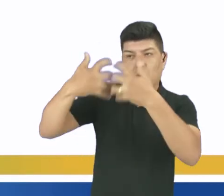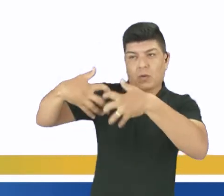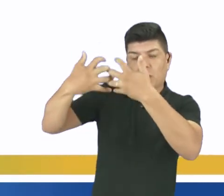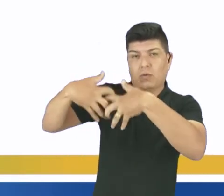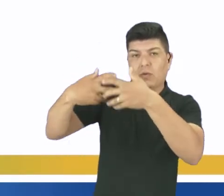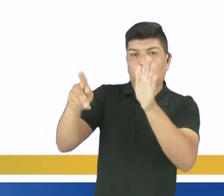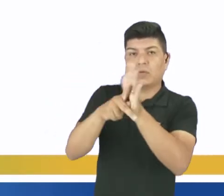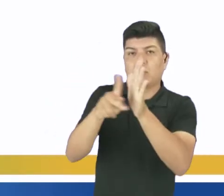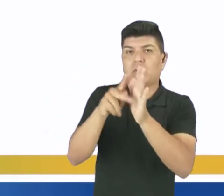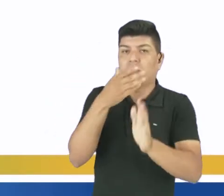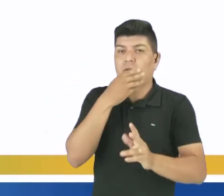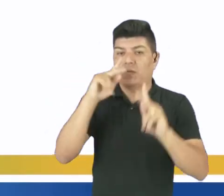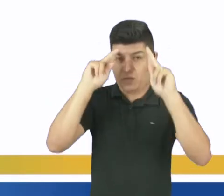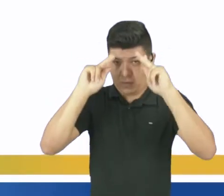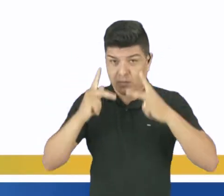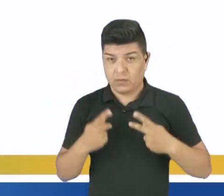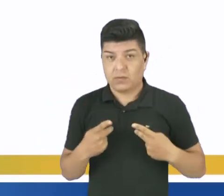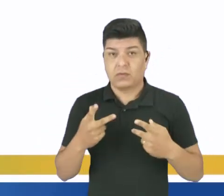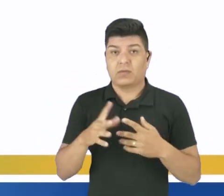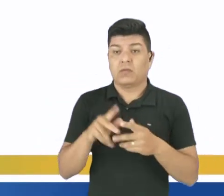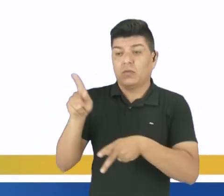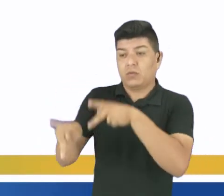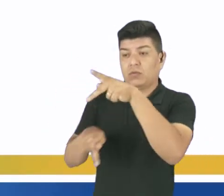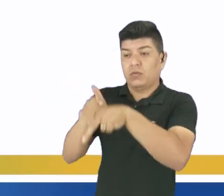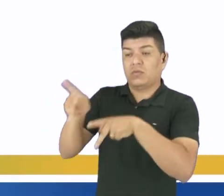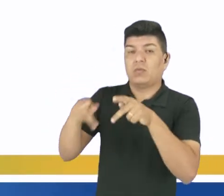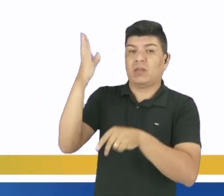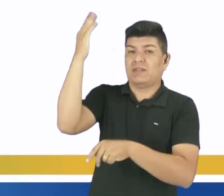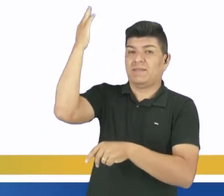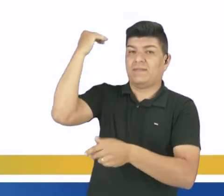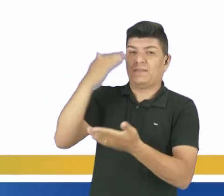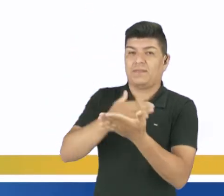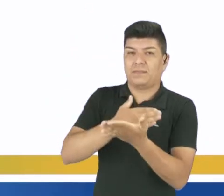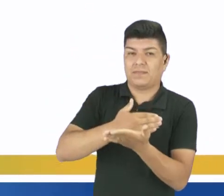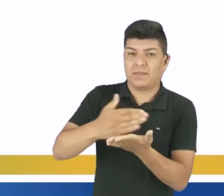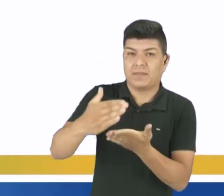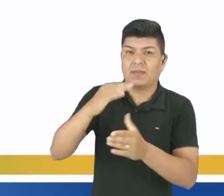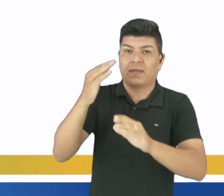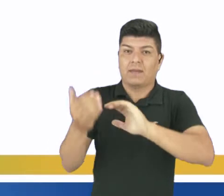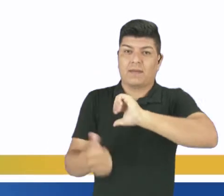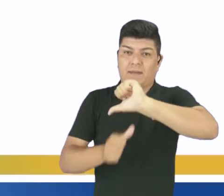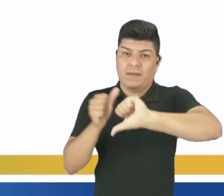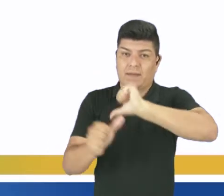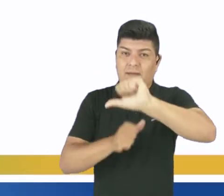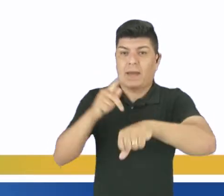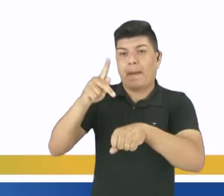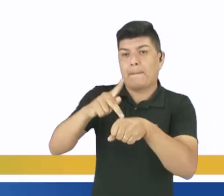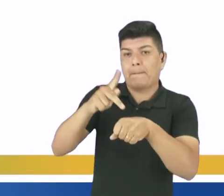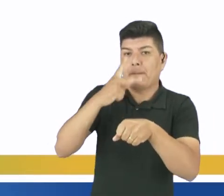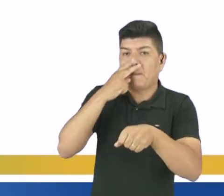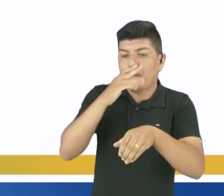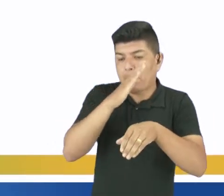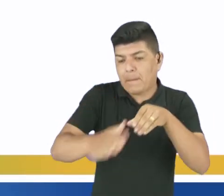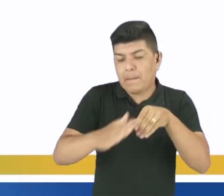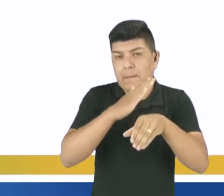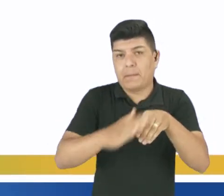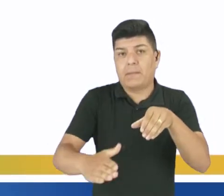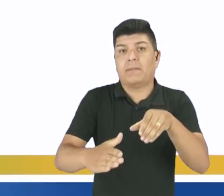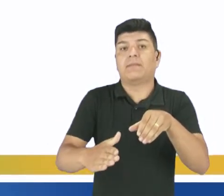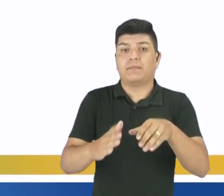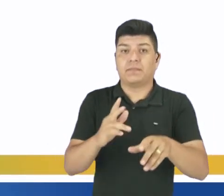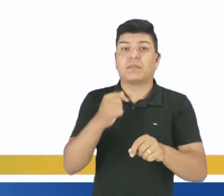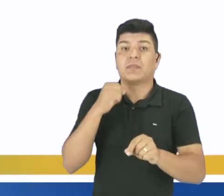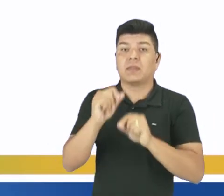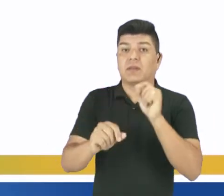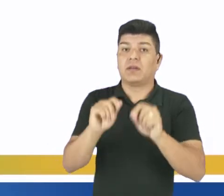próprio homem. Ou seja, quando os povos primitivos começaram a transformar pedras em lâminas, como disse anteriormente,